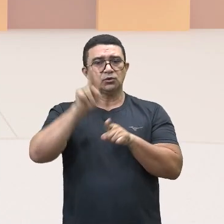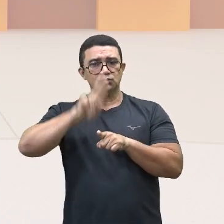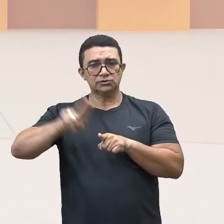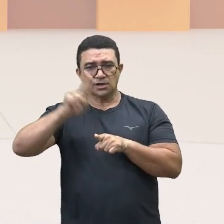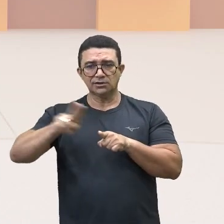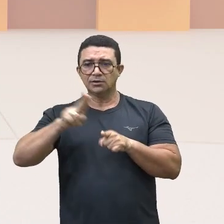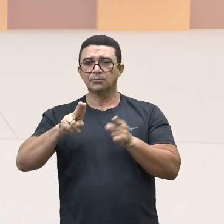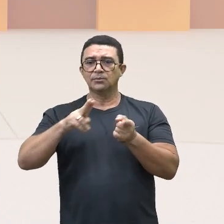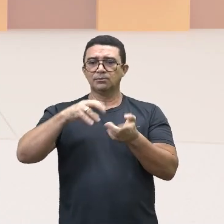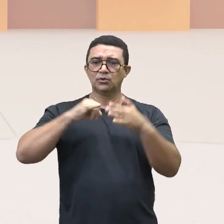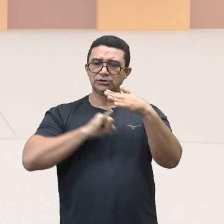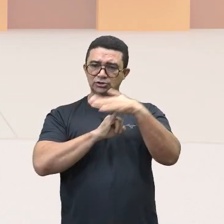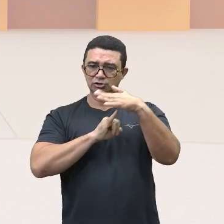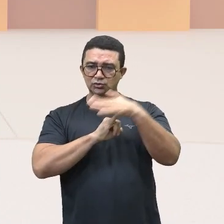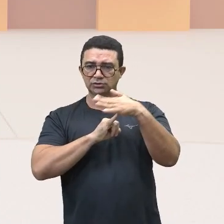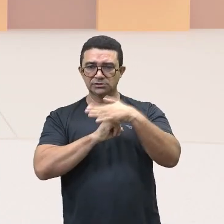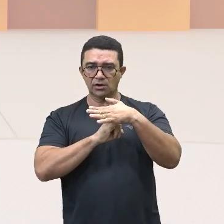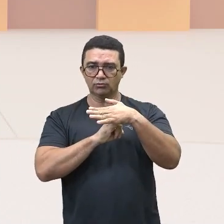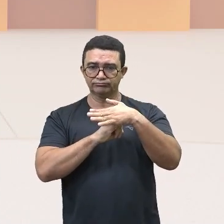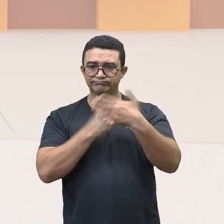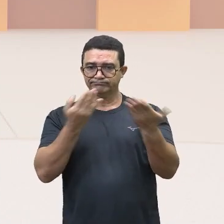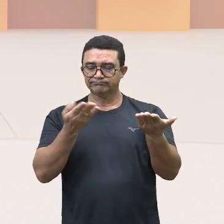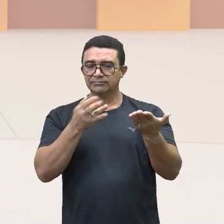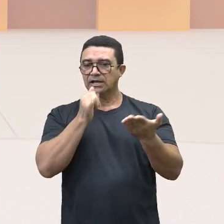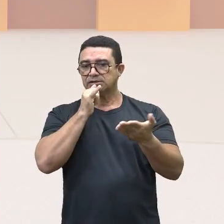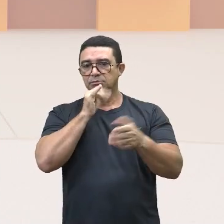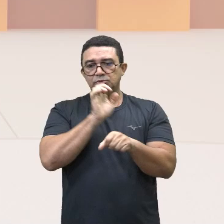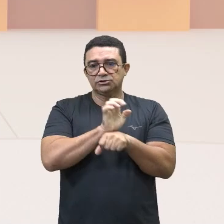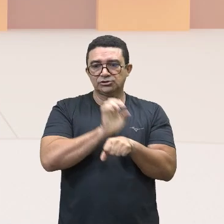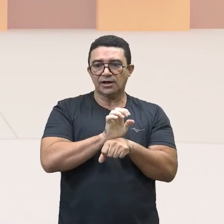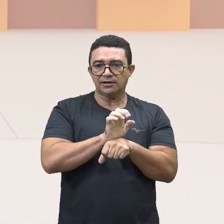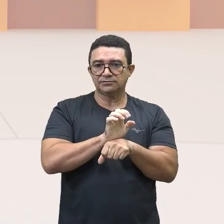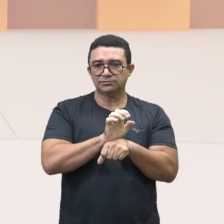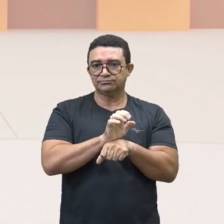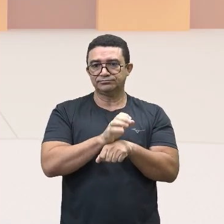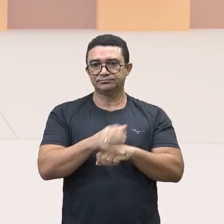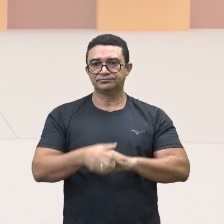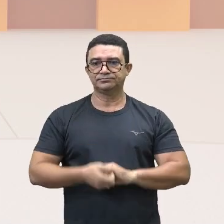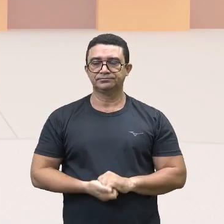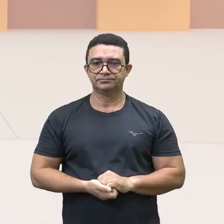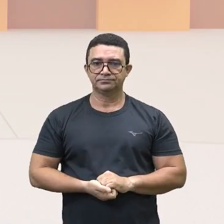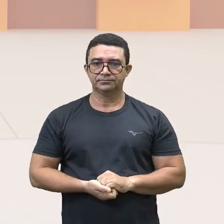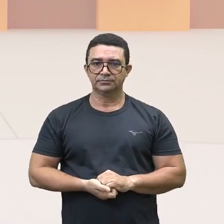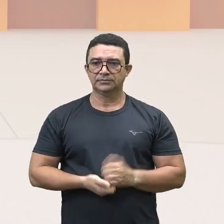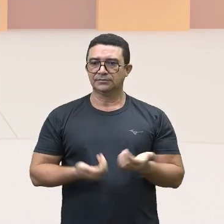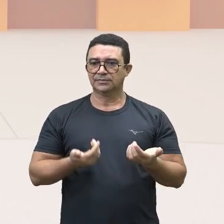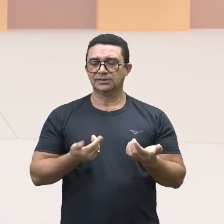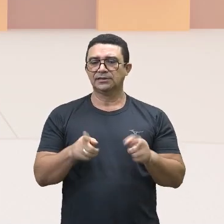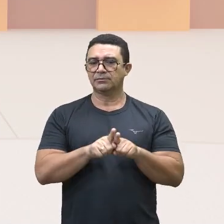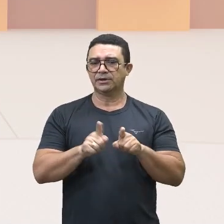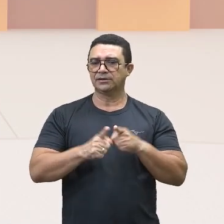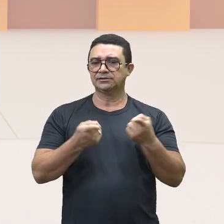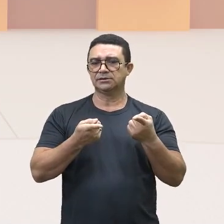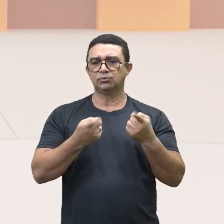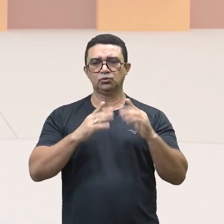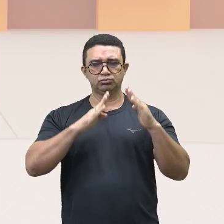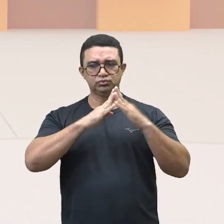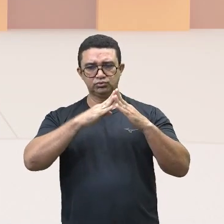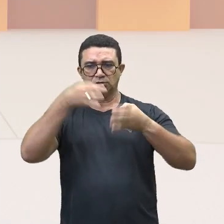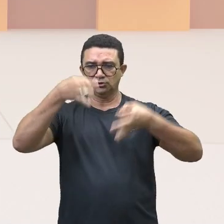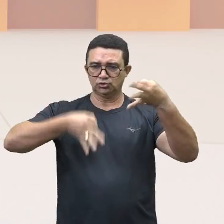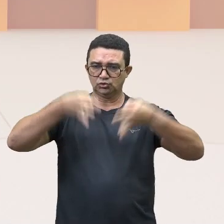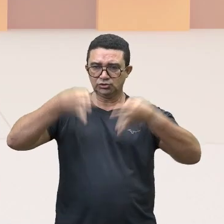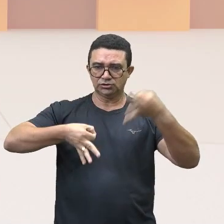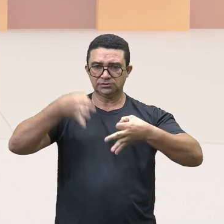órgãos institucionalizados, né, como é o Estado, né, no caso, os tribunais de justiça, não é isso? Muito